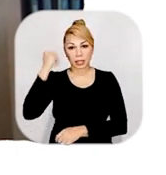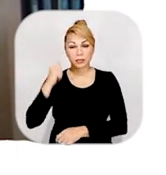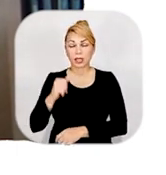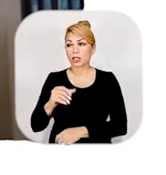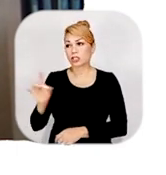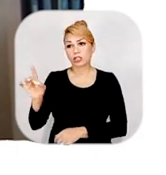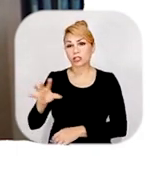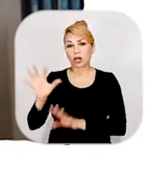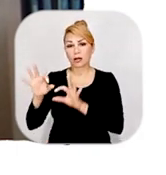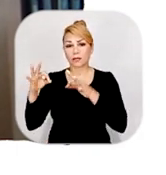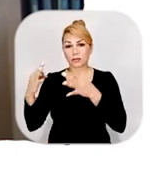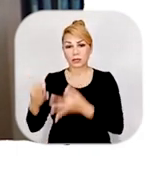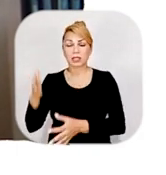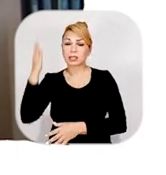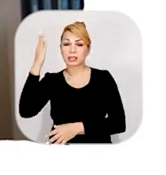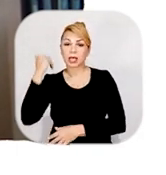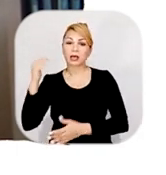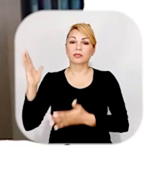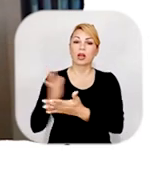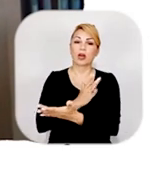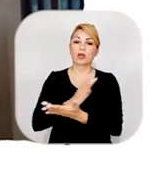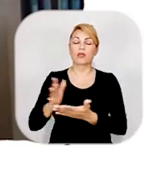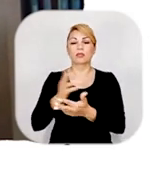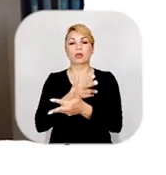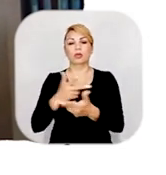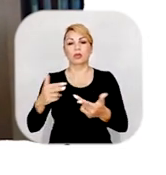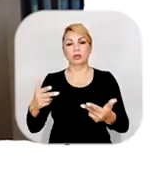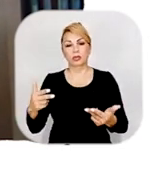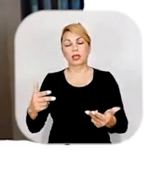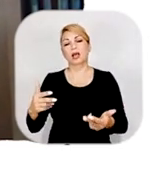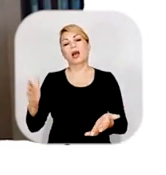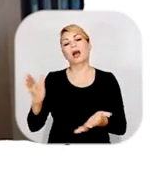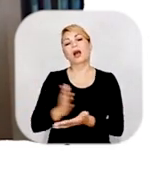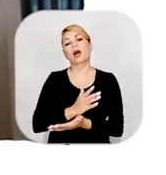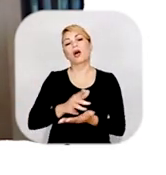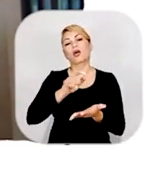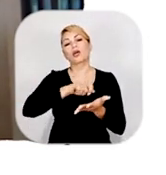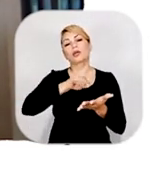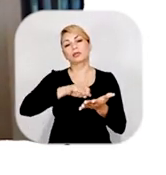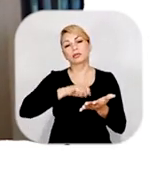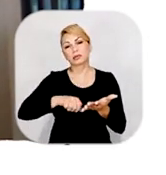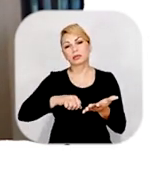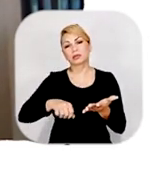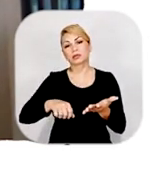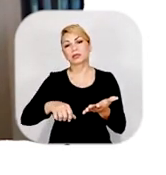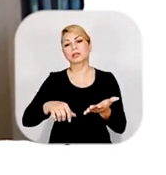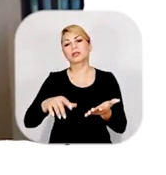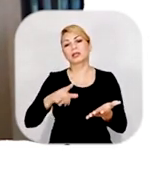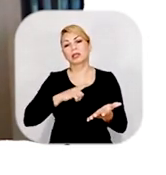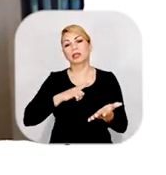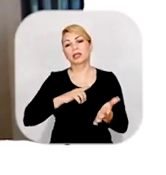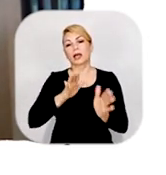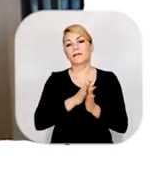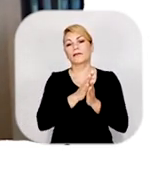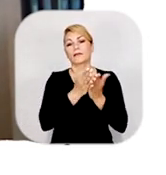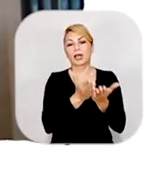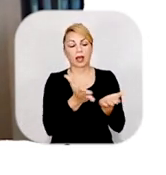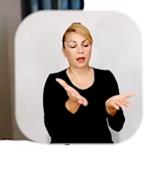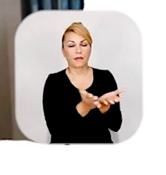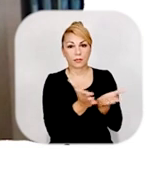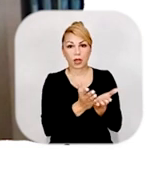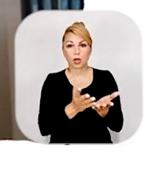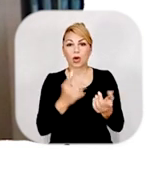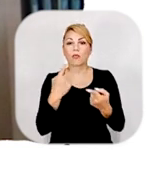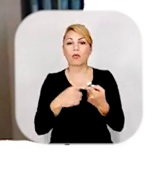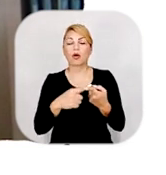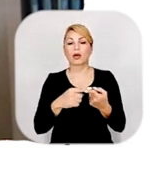família, que sabe de algumas coisas, não todas, né, e algumas dessas anotações estavam inclusive na Bíblia da família. O pai dela era pastor,